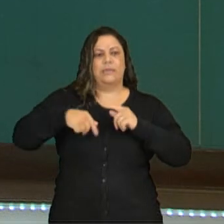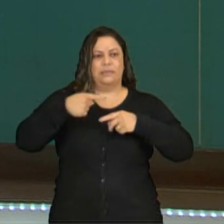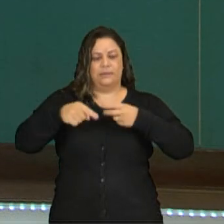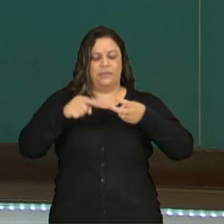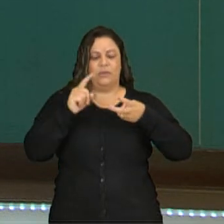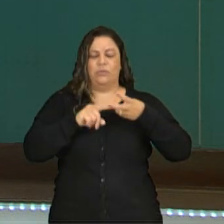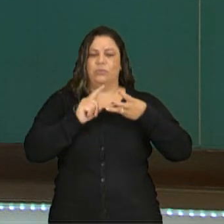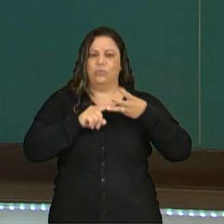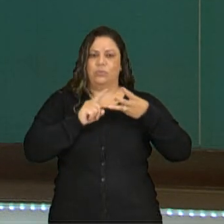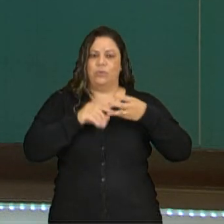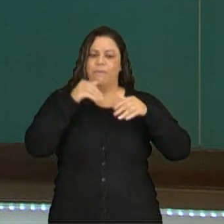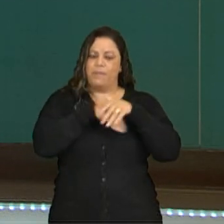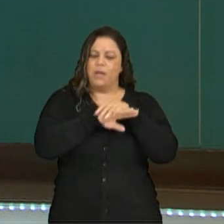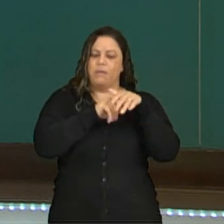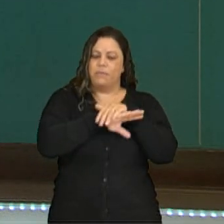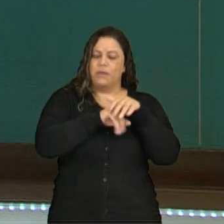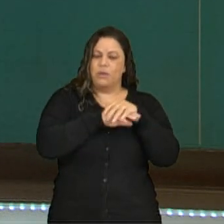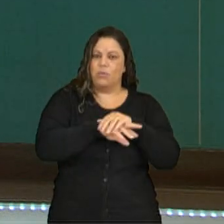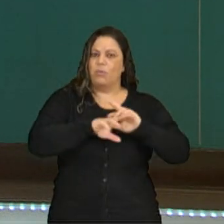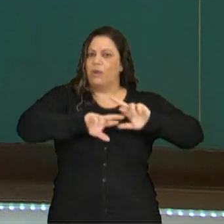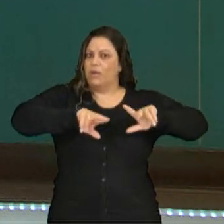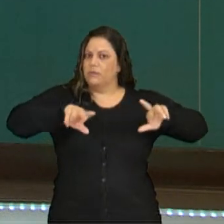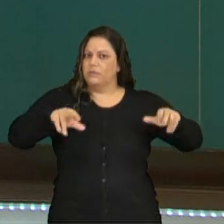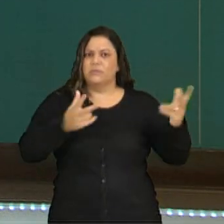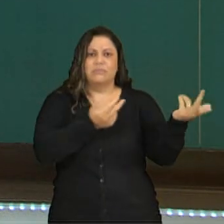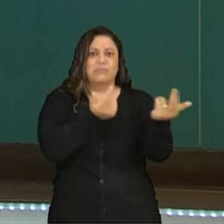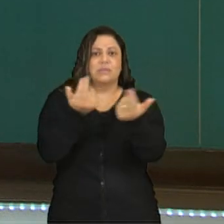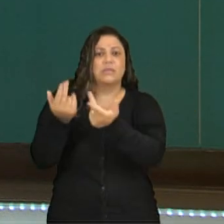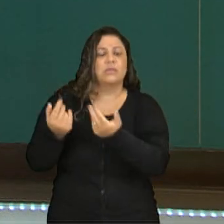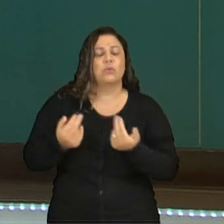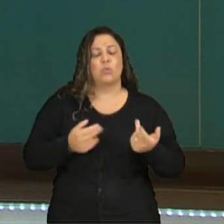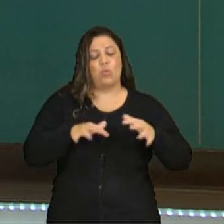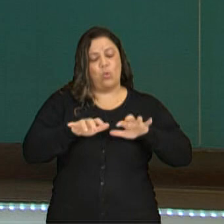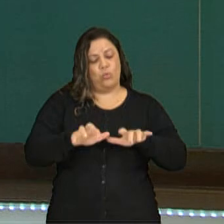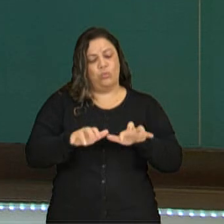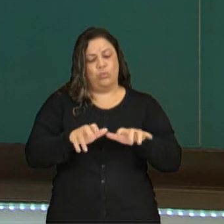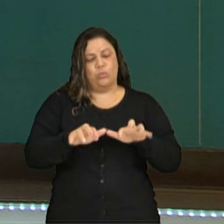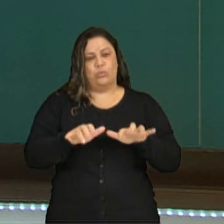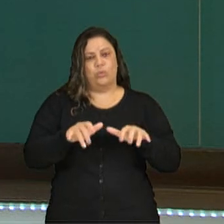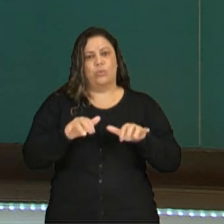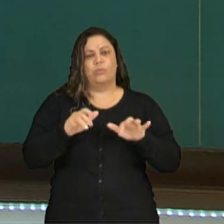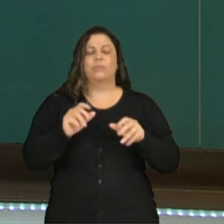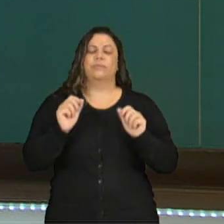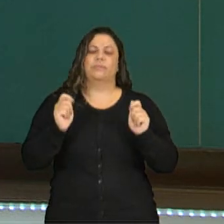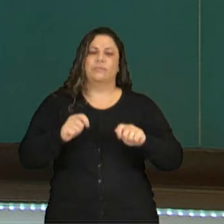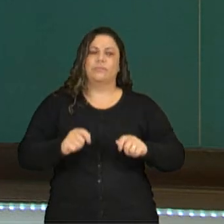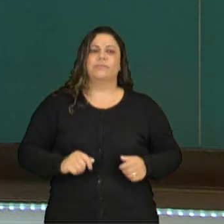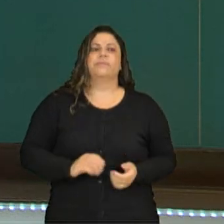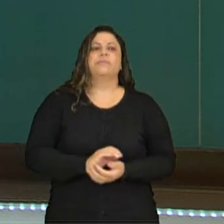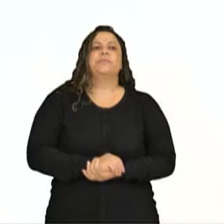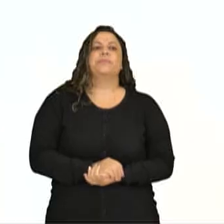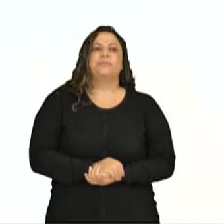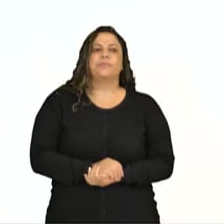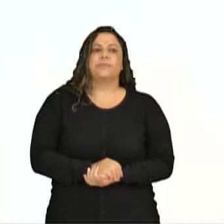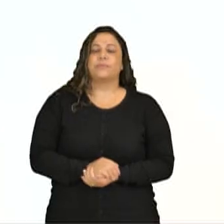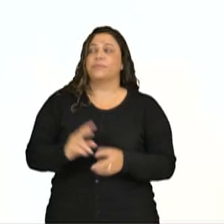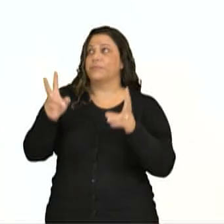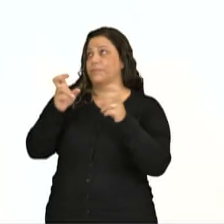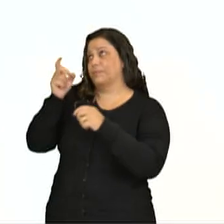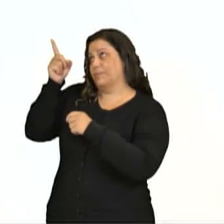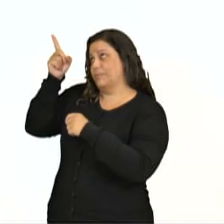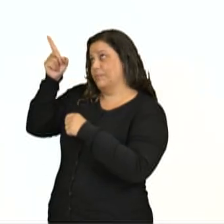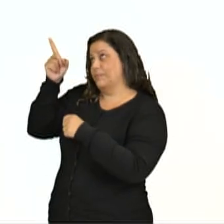também espaço de armazenamento, assim como nos computadores e nos notebooks. Aqui